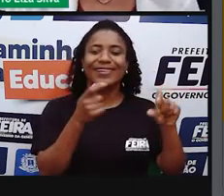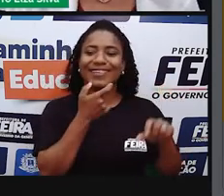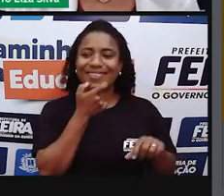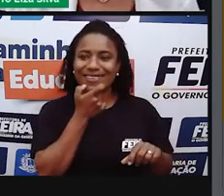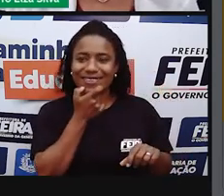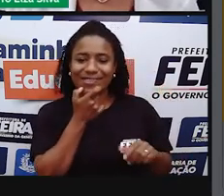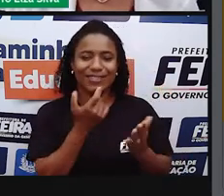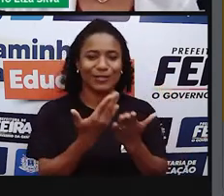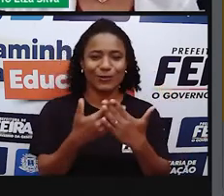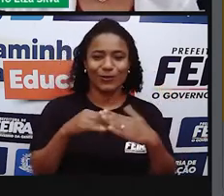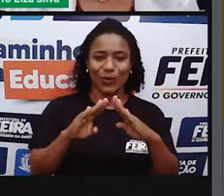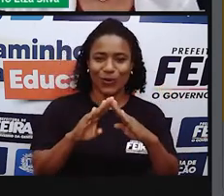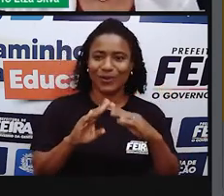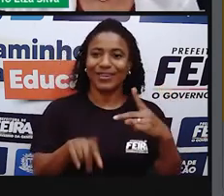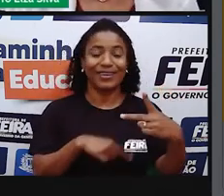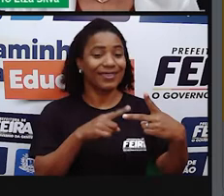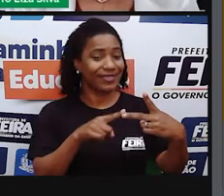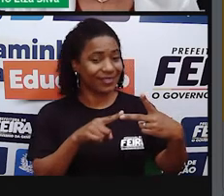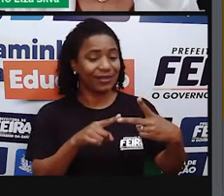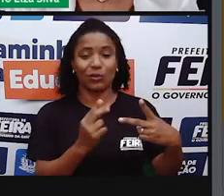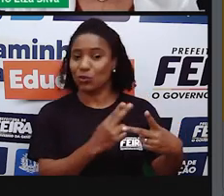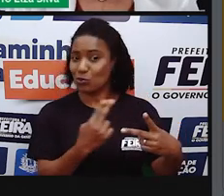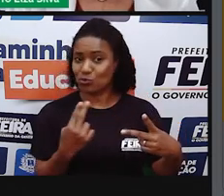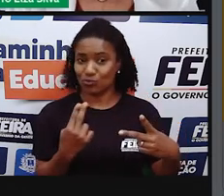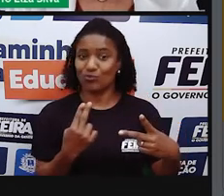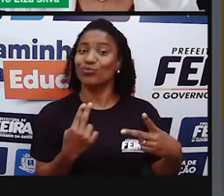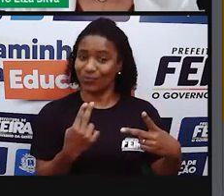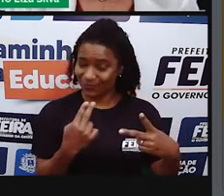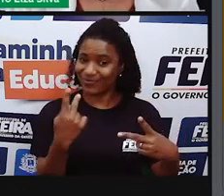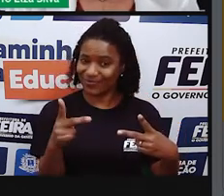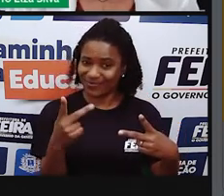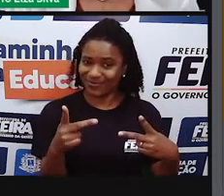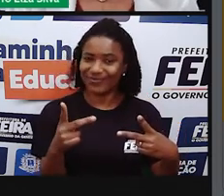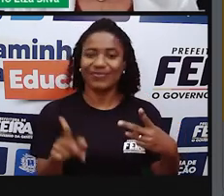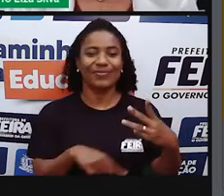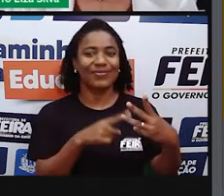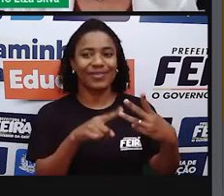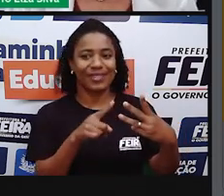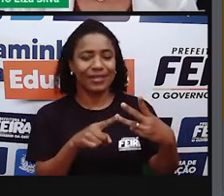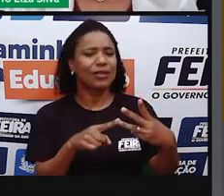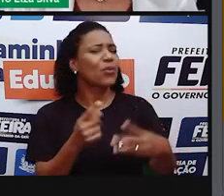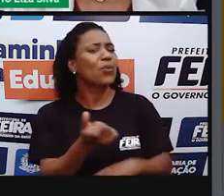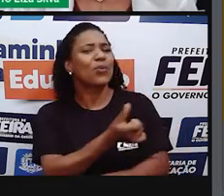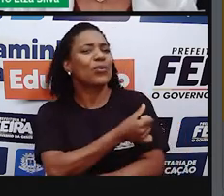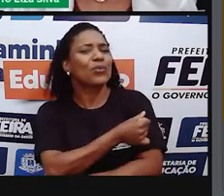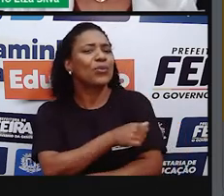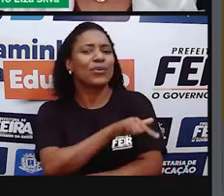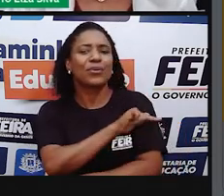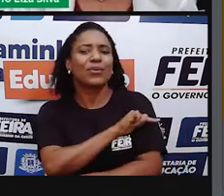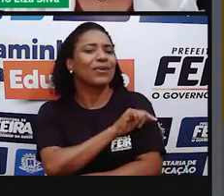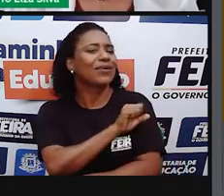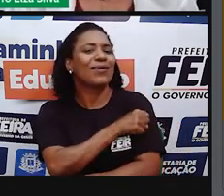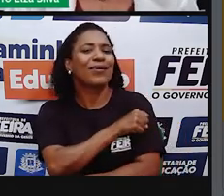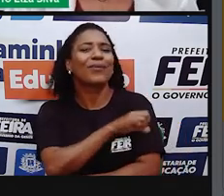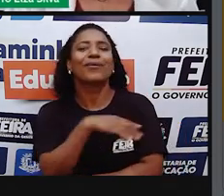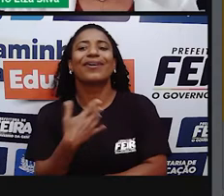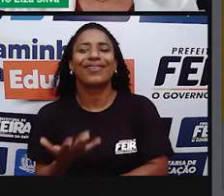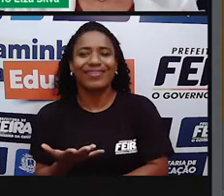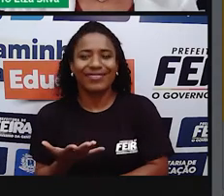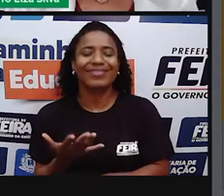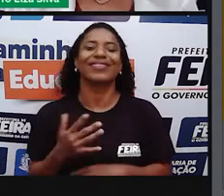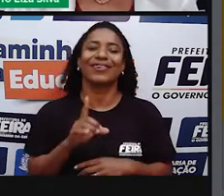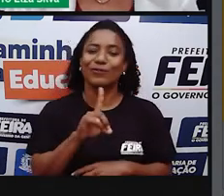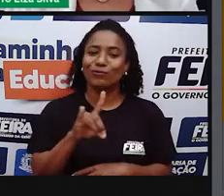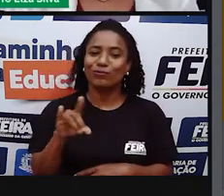School, nome da escola. Student, o seu nome, grade, a série que você estuda, date,